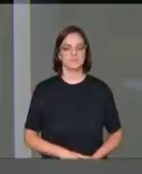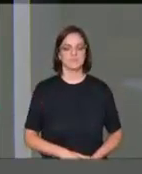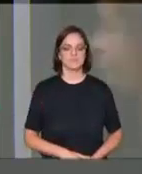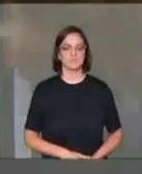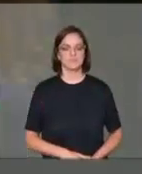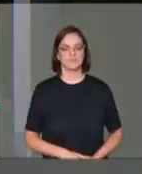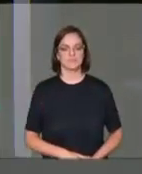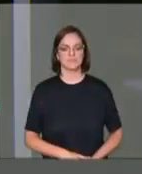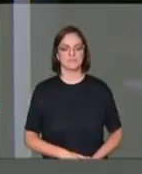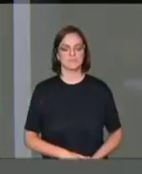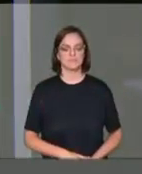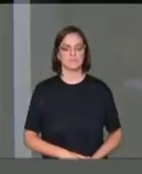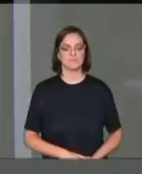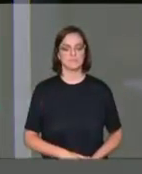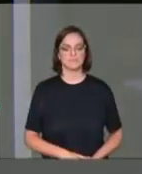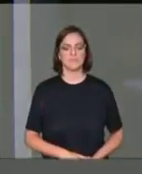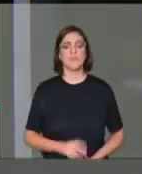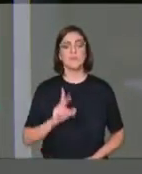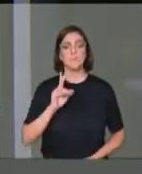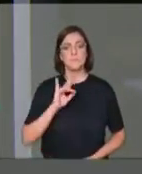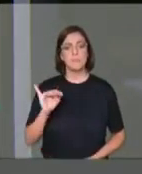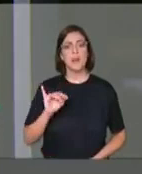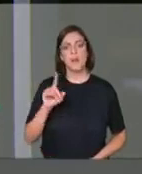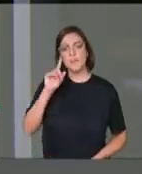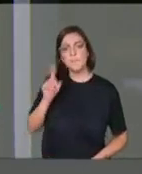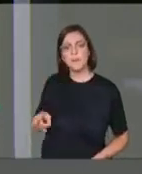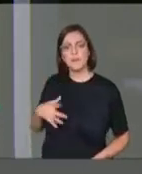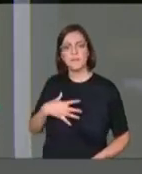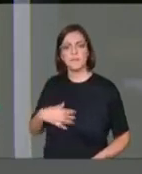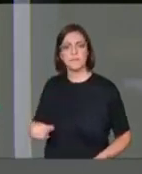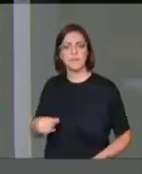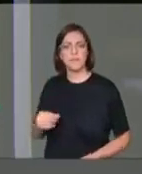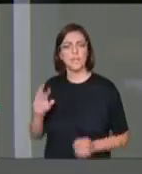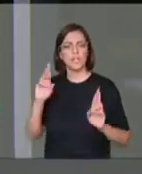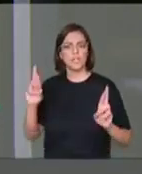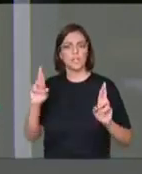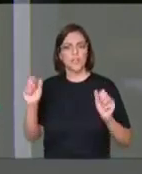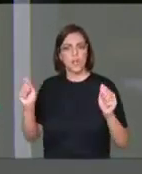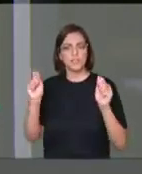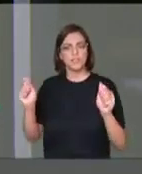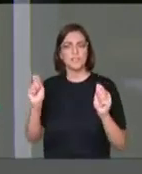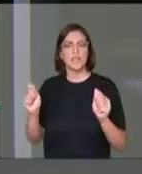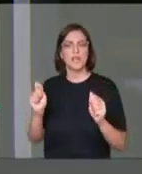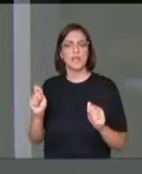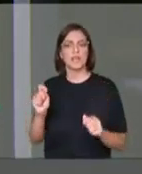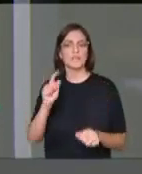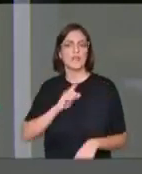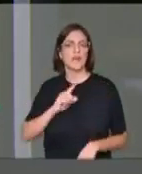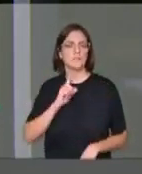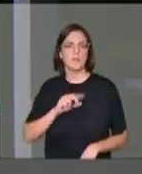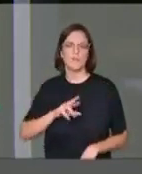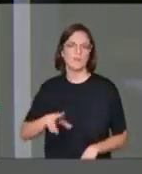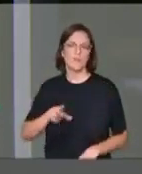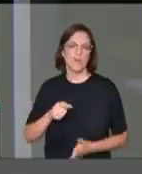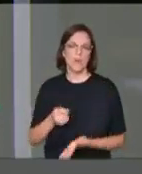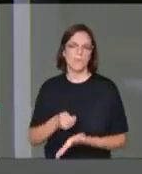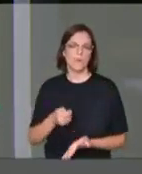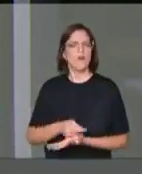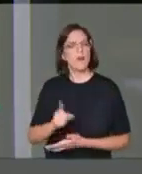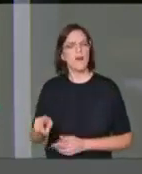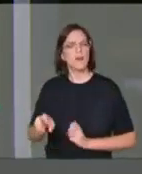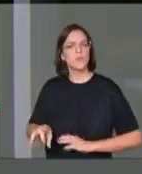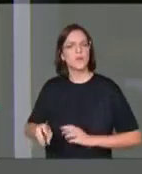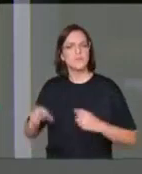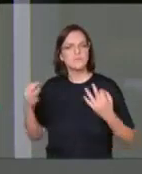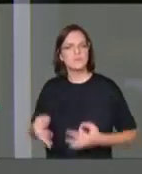pai, quando faz o filho ser flamenguista, não é uma imposição, é educação básica, né? E